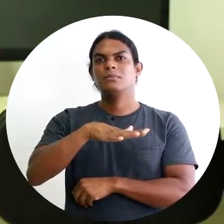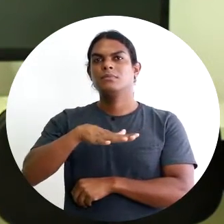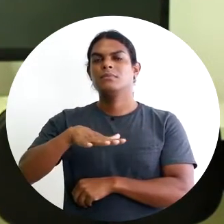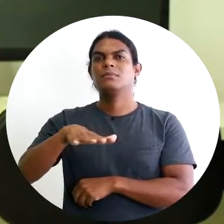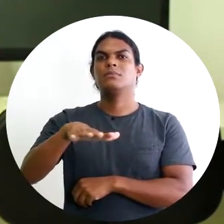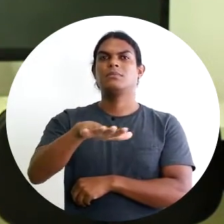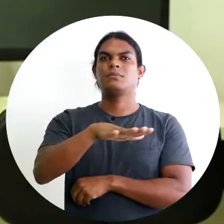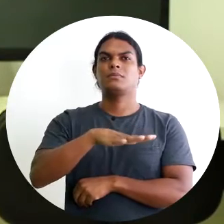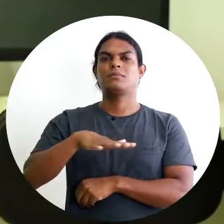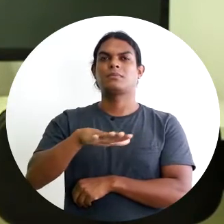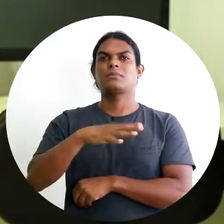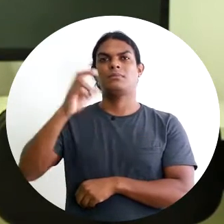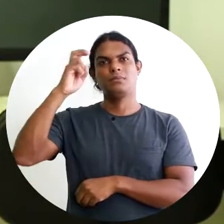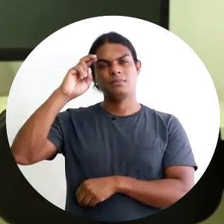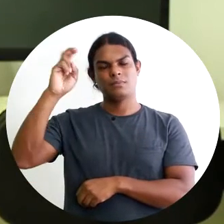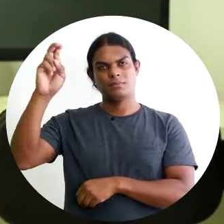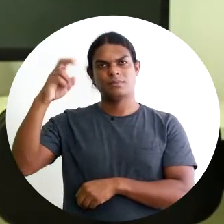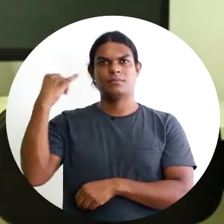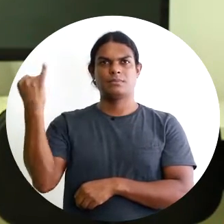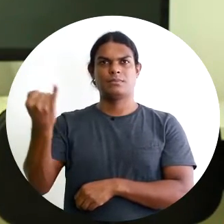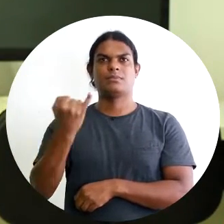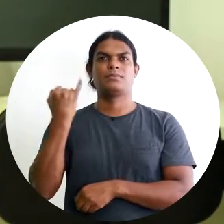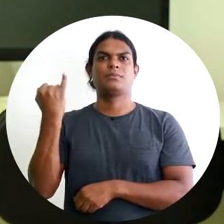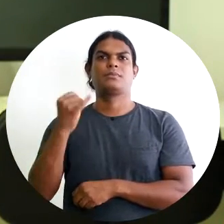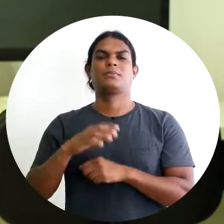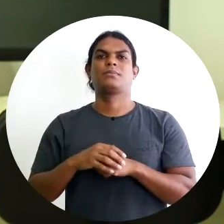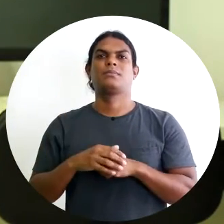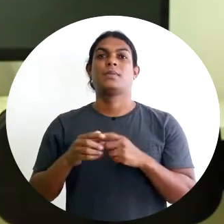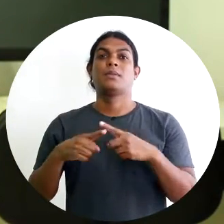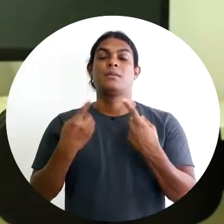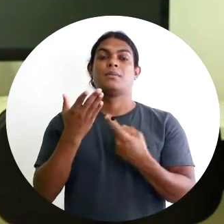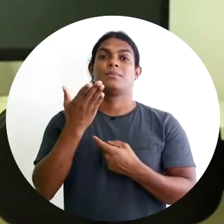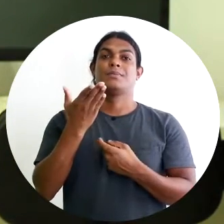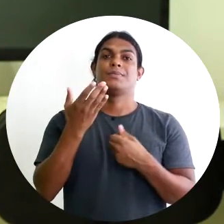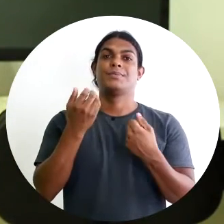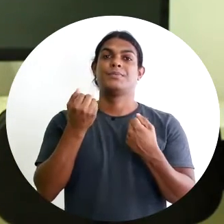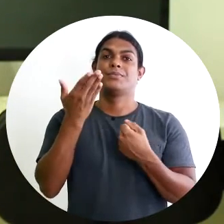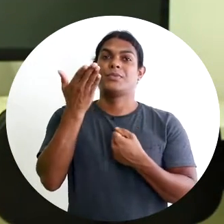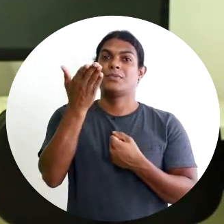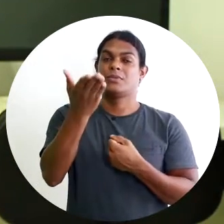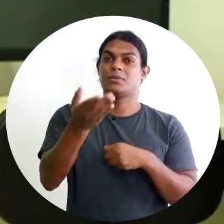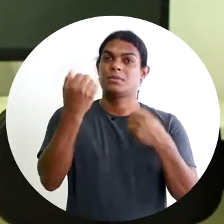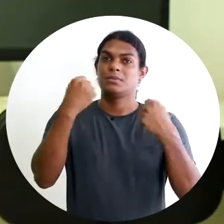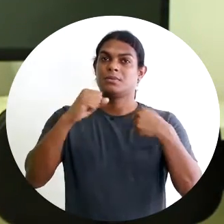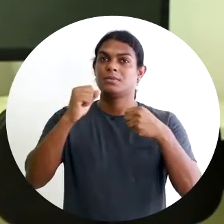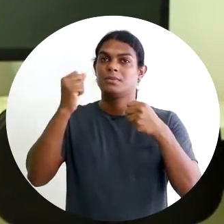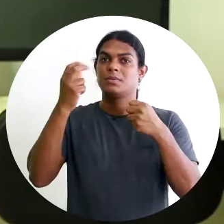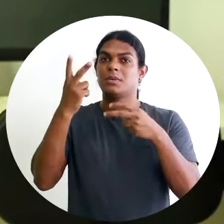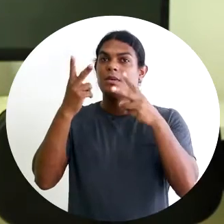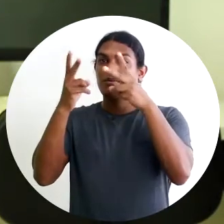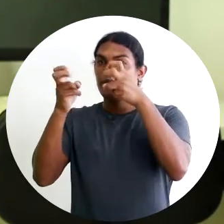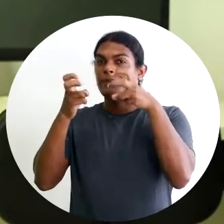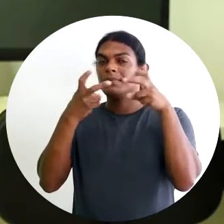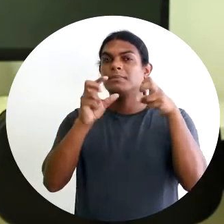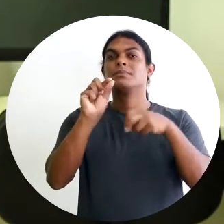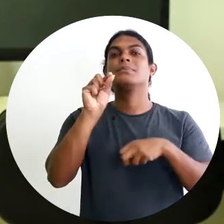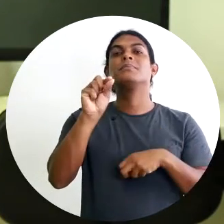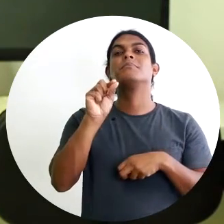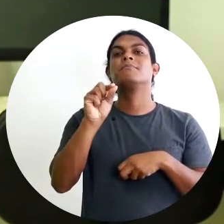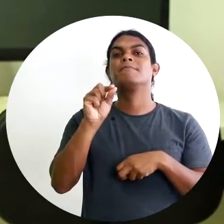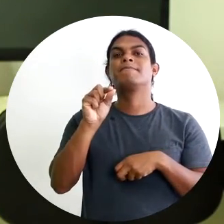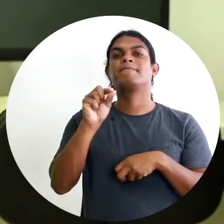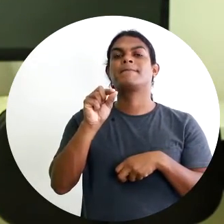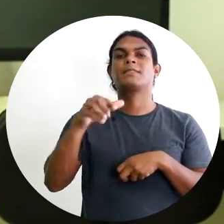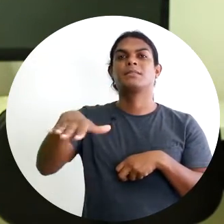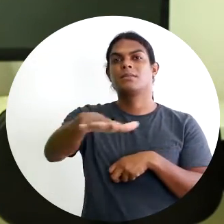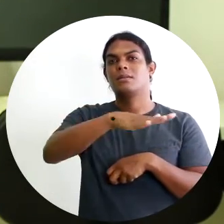portes de espaços culturais. Mas eu preciso que você identifique na sua região quais são esses espaços culturais. Esses